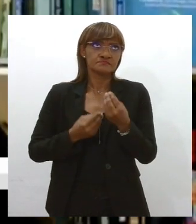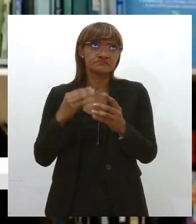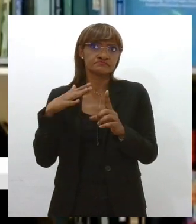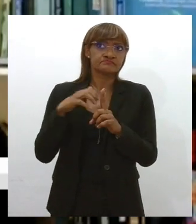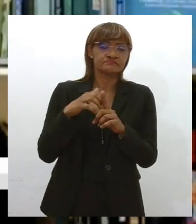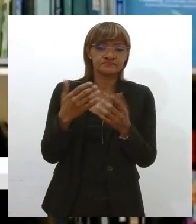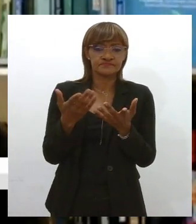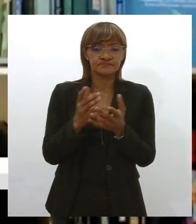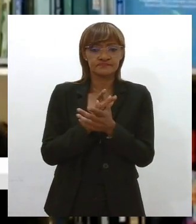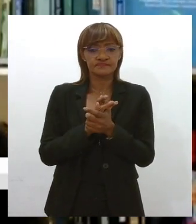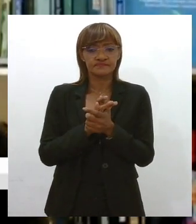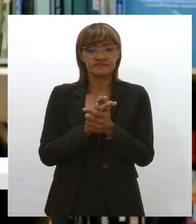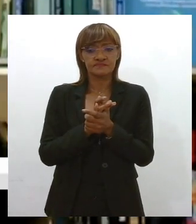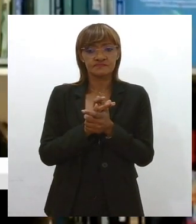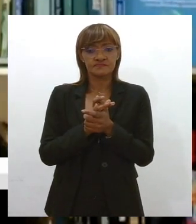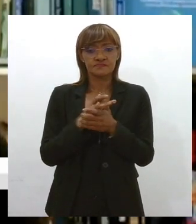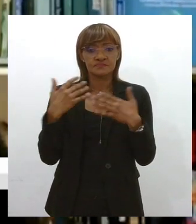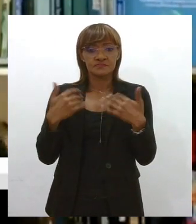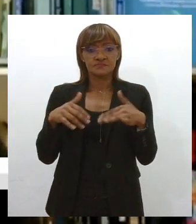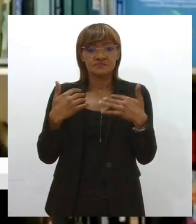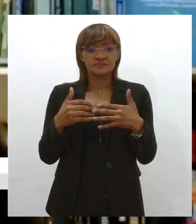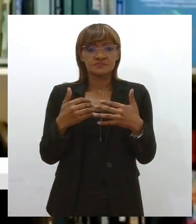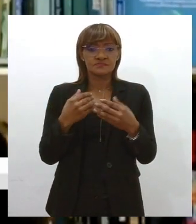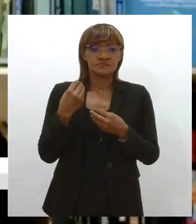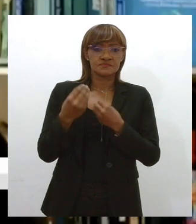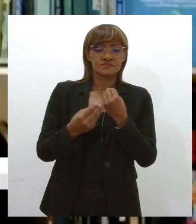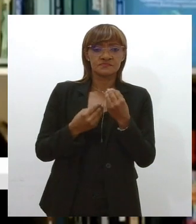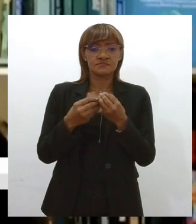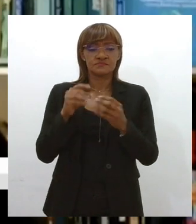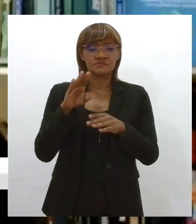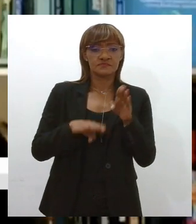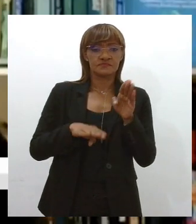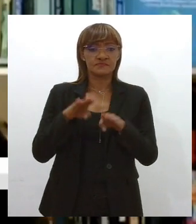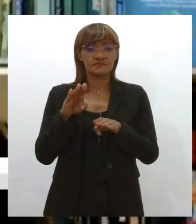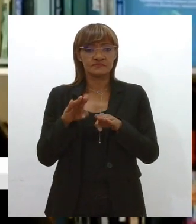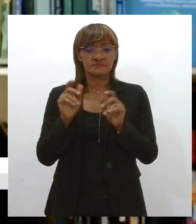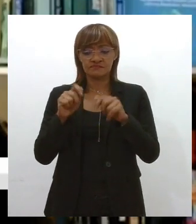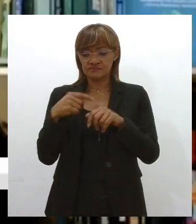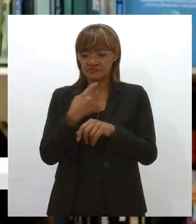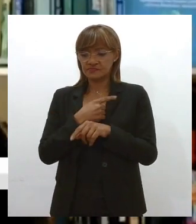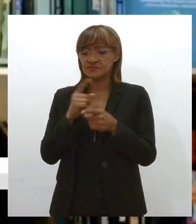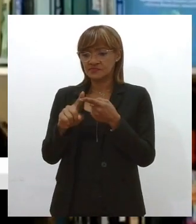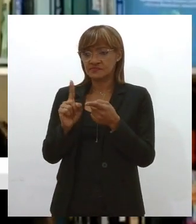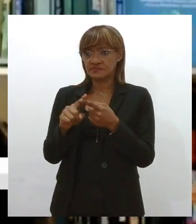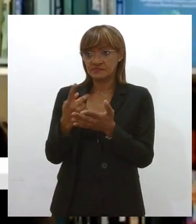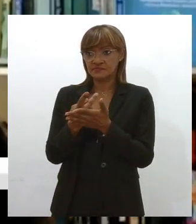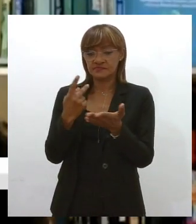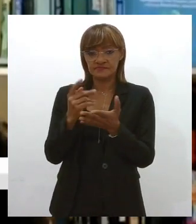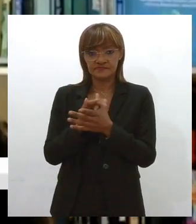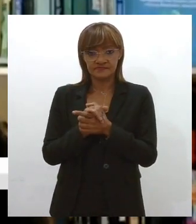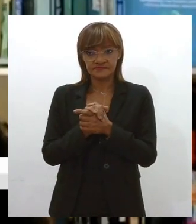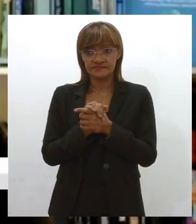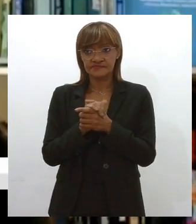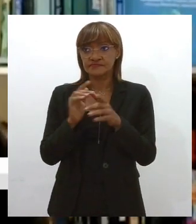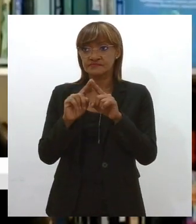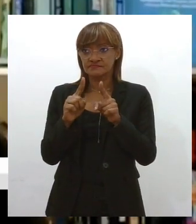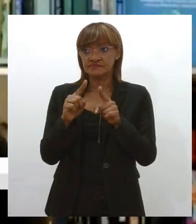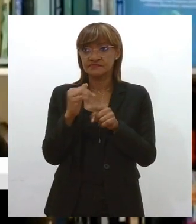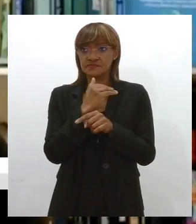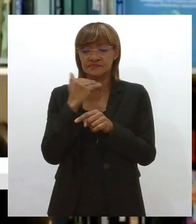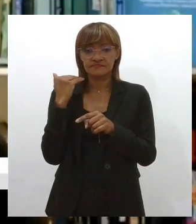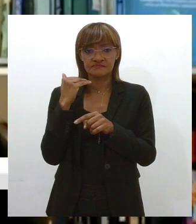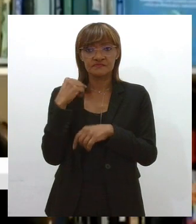nem sempre a gente consegue correlacionar e assumir isso como algo que pode acontecer com a gente também, sabe? Mas a morte não, a gente sabe que a gente vai morrer, a